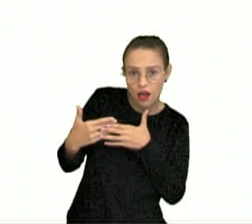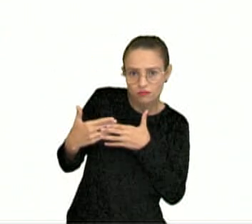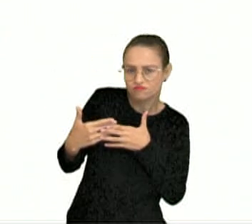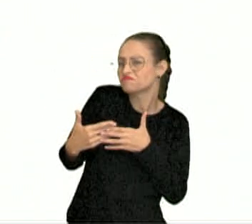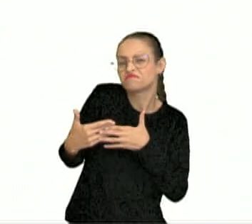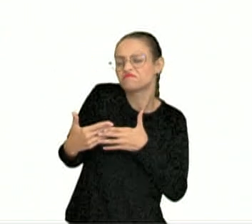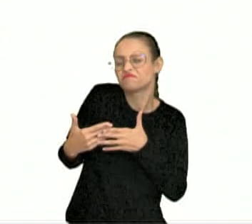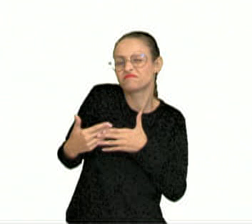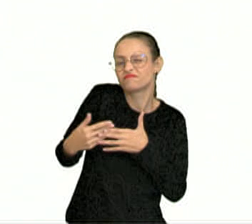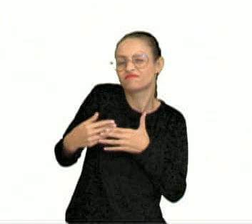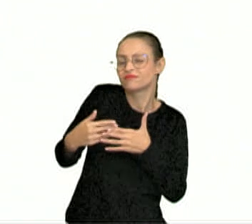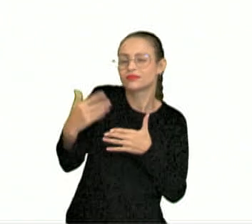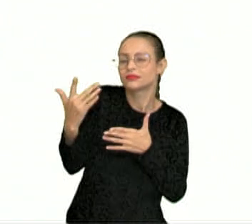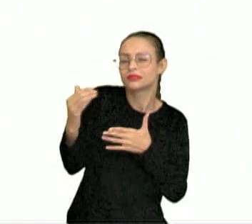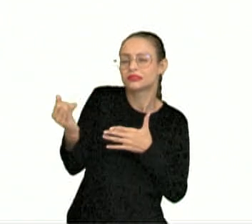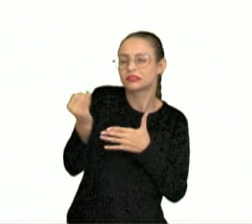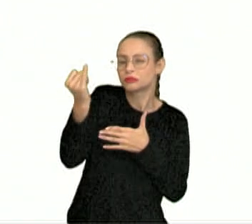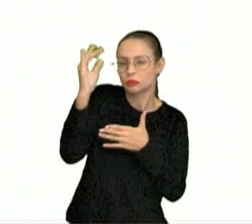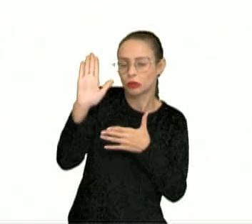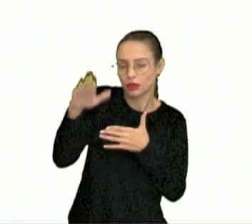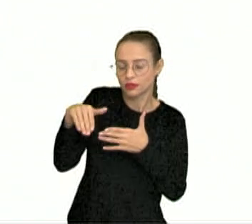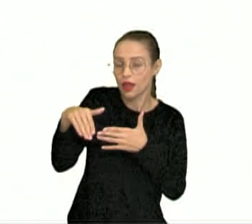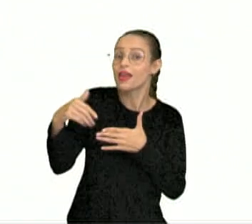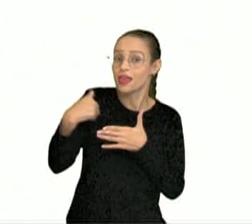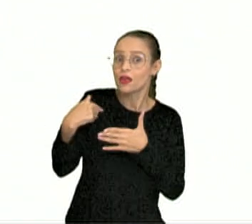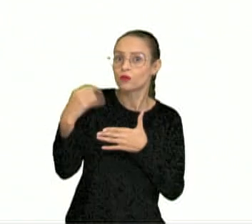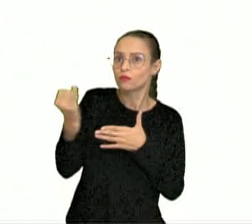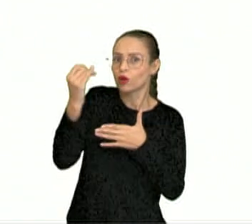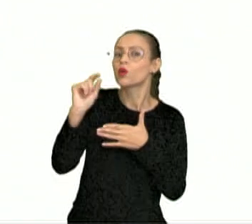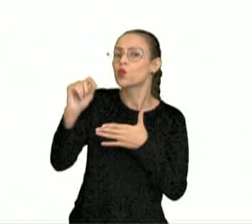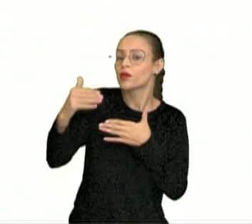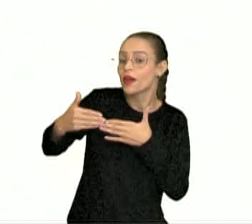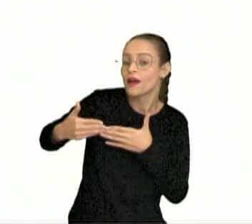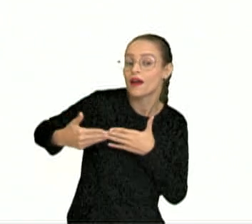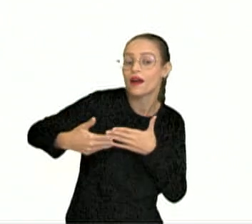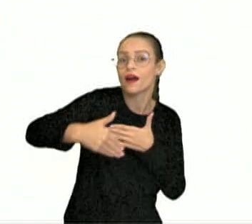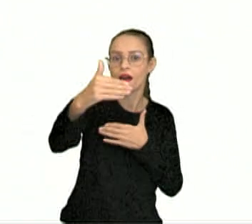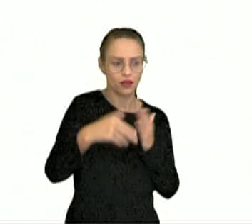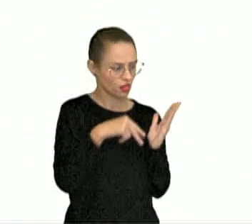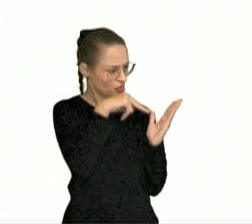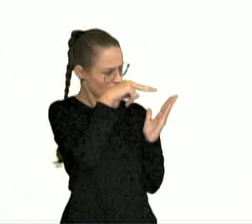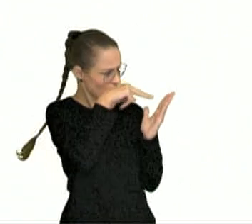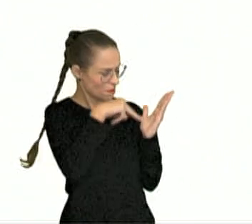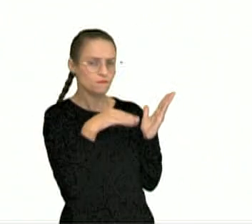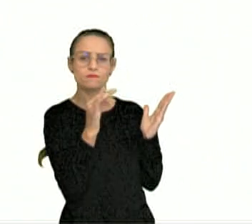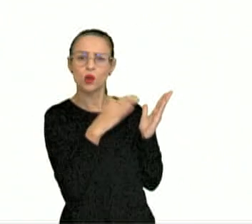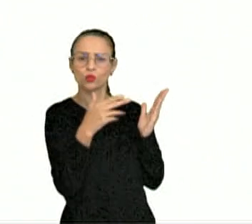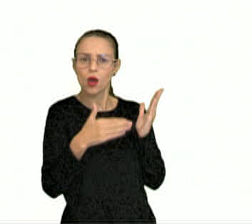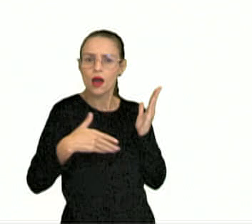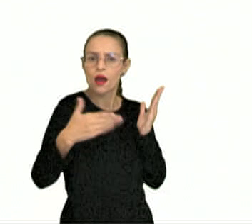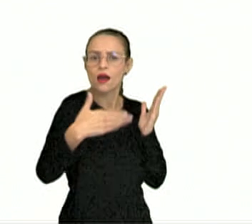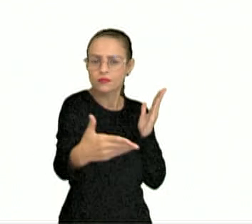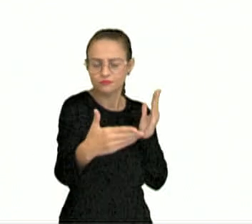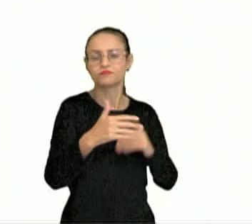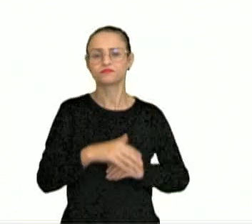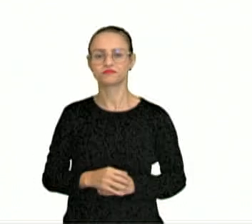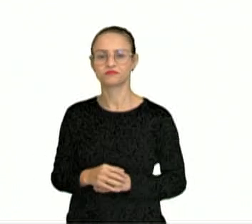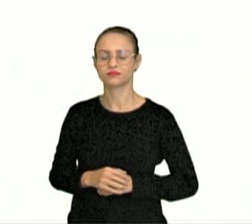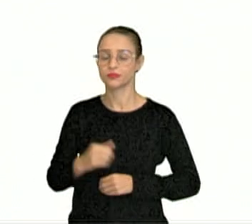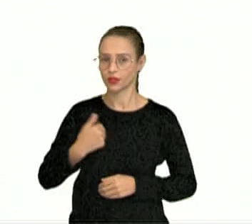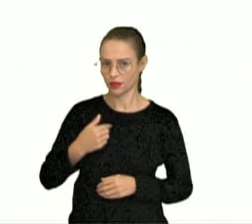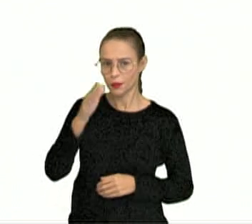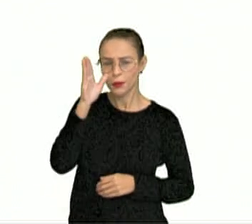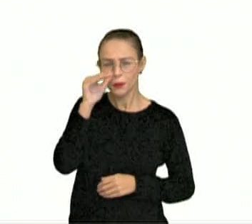aqui. Importa-me, sim, o que poderás percorrer depois desta leitura. Acho curioso falar